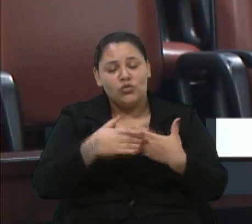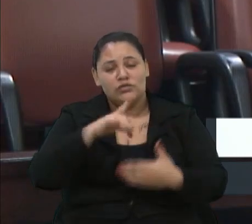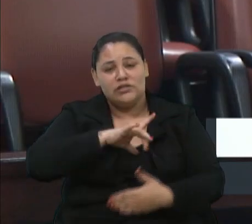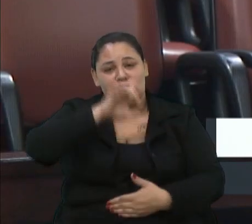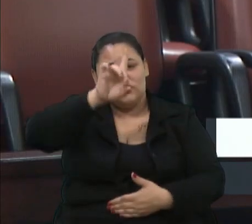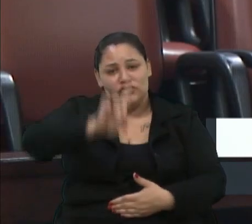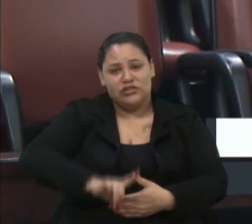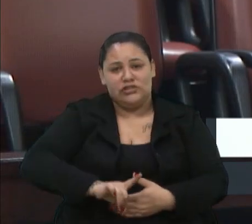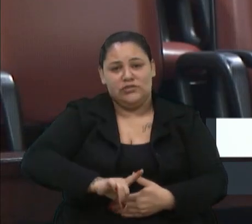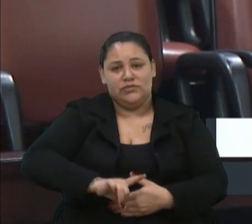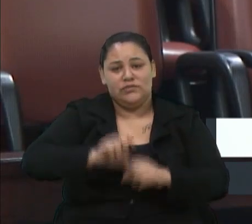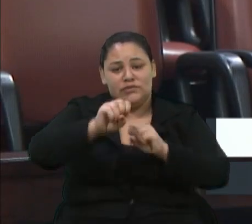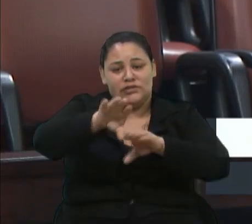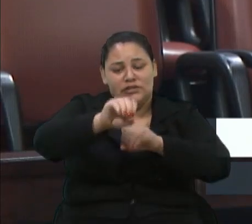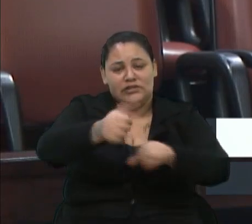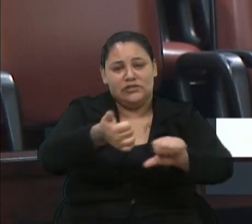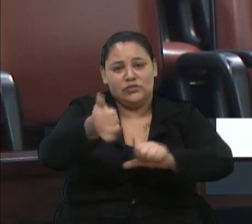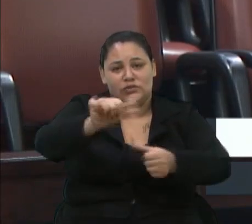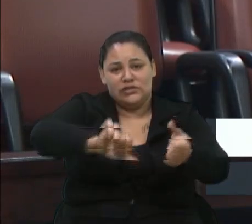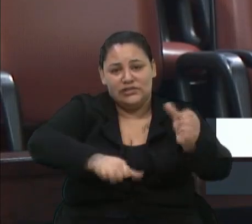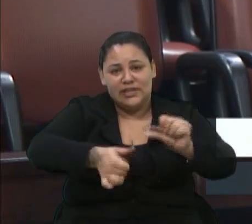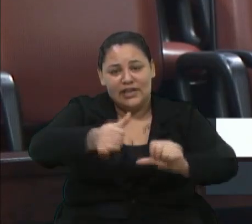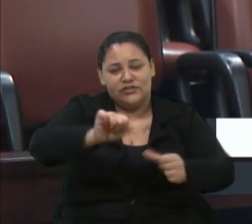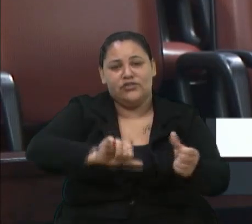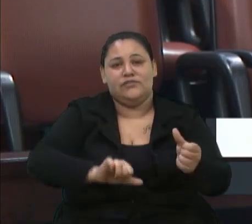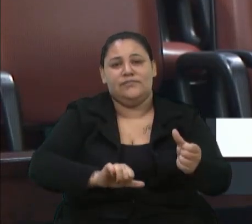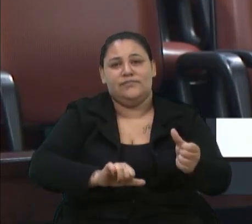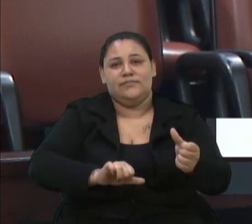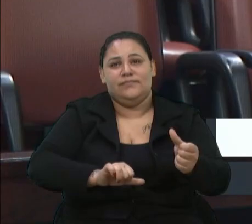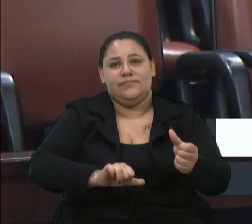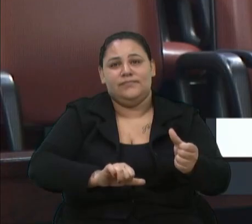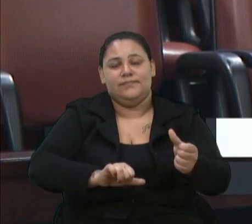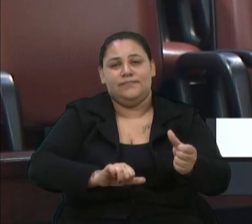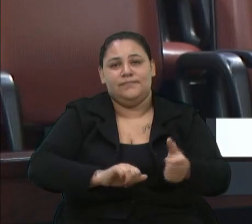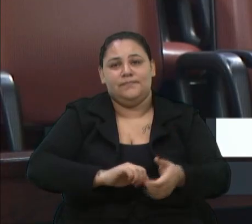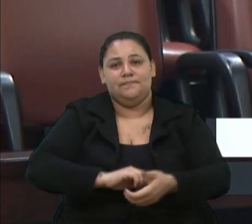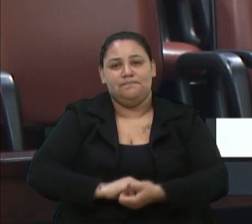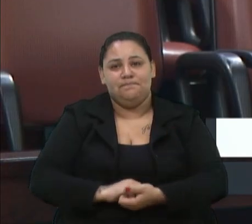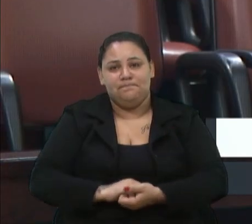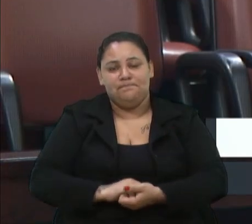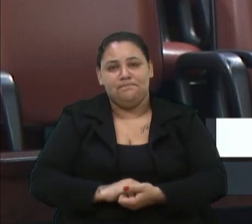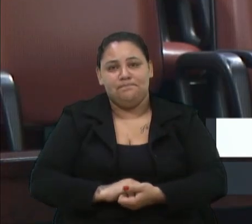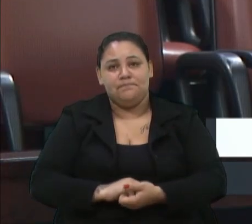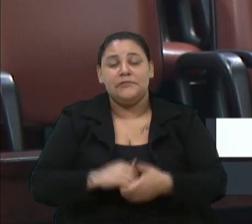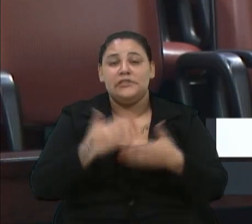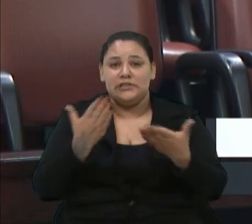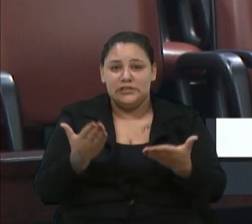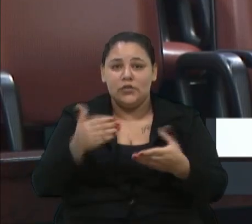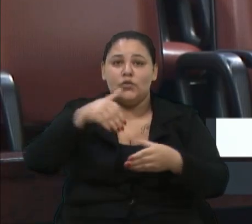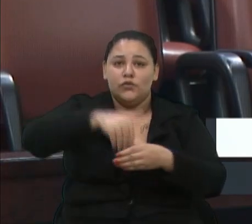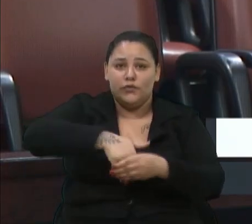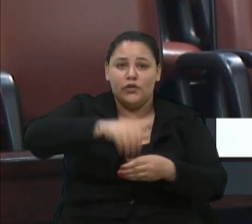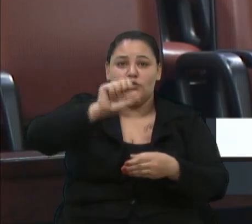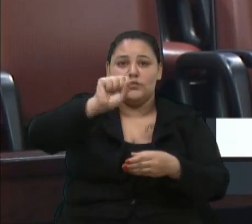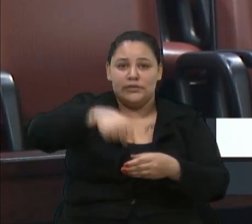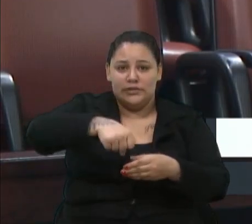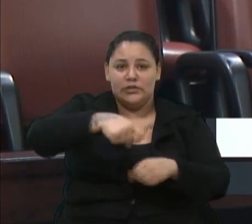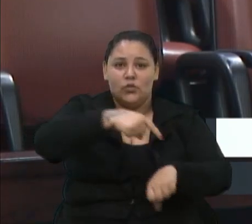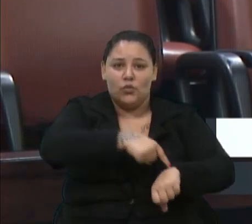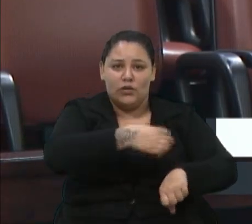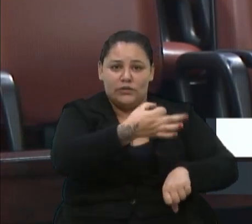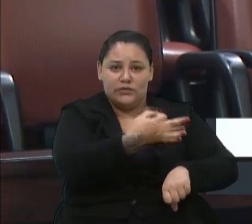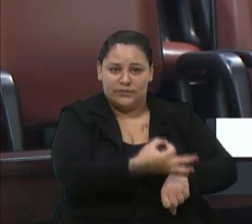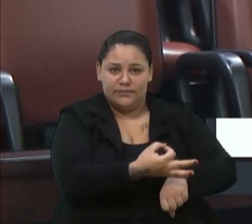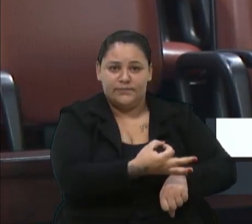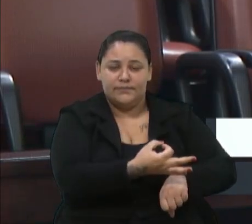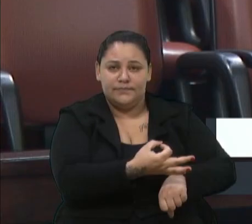numa educação, mas sempre esbarra aí no financeiro. Então, votarei sim, quando for hora de